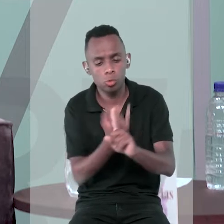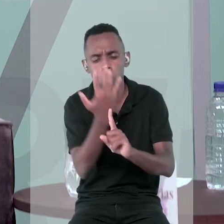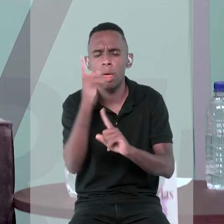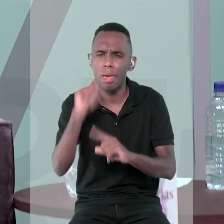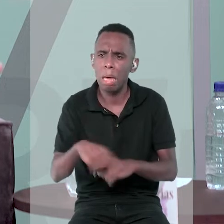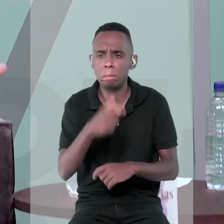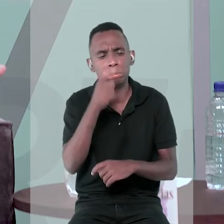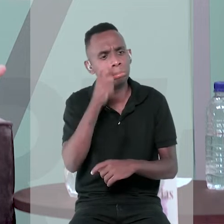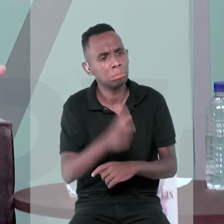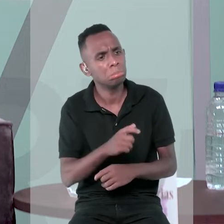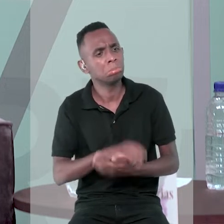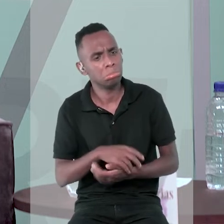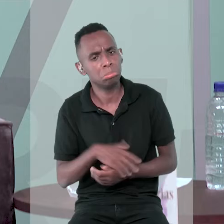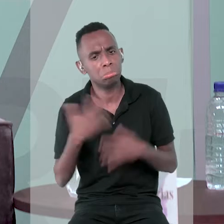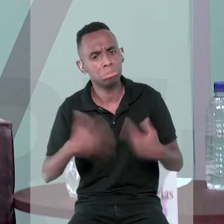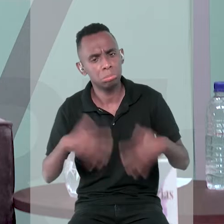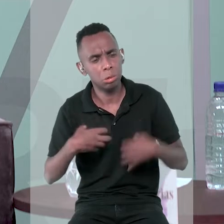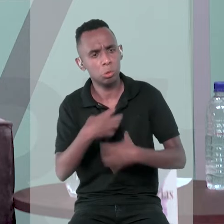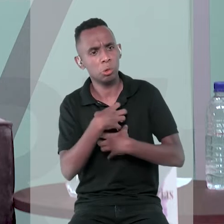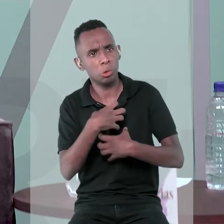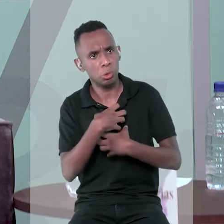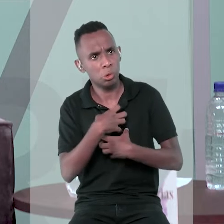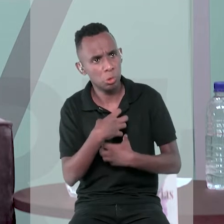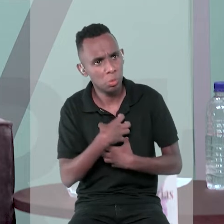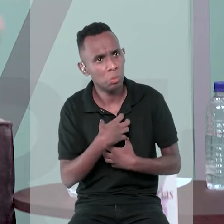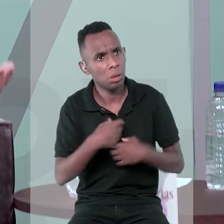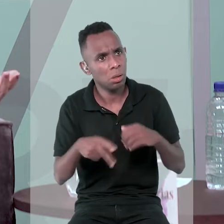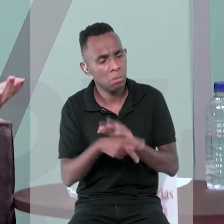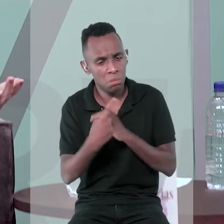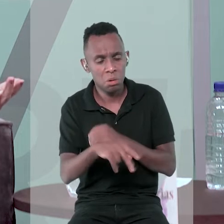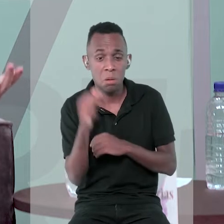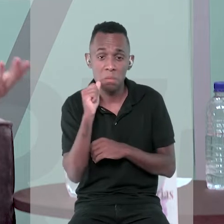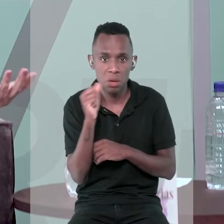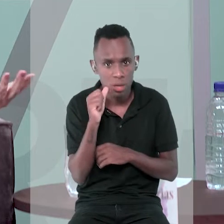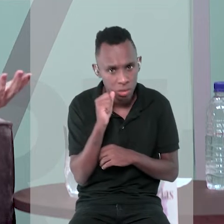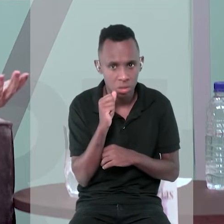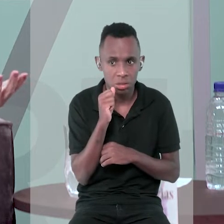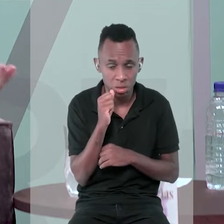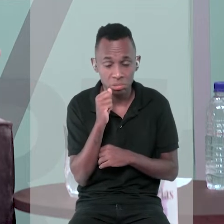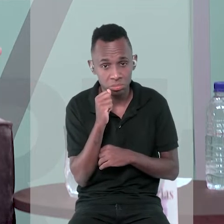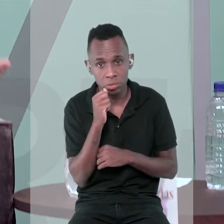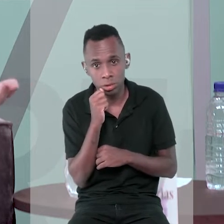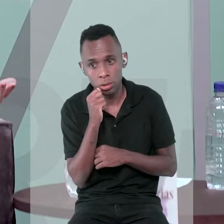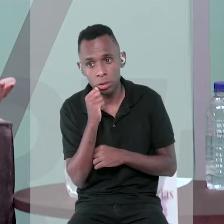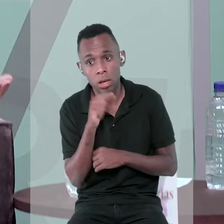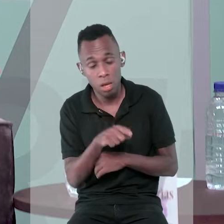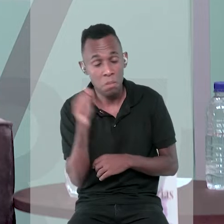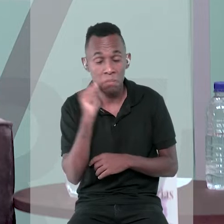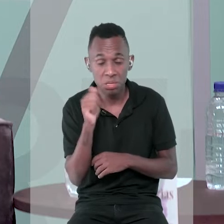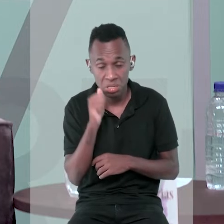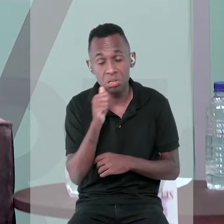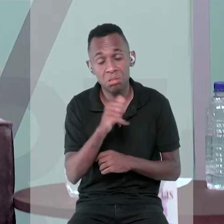coisa impressionante, é impactante a história dessa menina, que nem é uma moça, é uma menina,